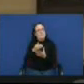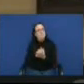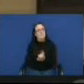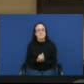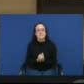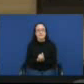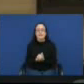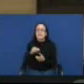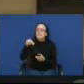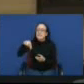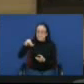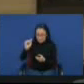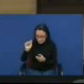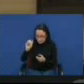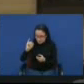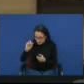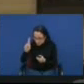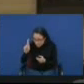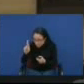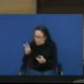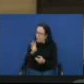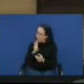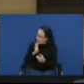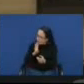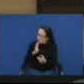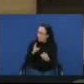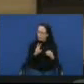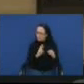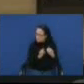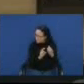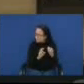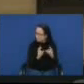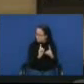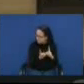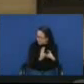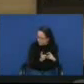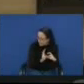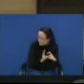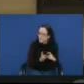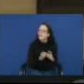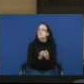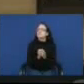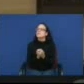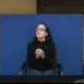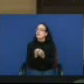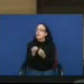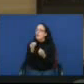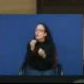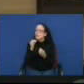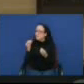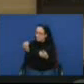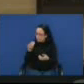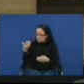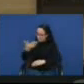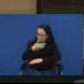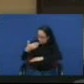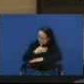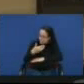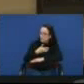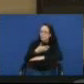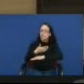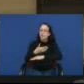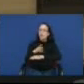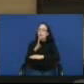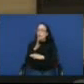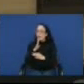Nair, a senhora já conhece o procedimento da casa, já esteve aqui várias vezes. A presidência, muito embora esteja fora da nossa